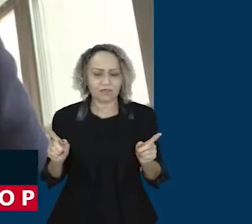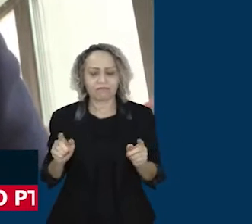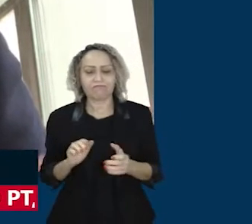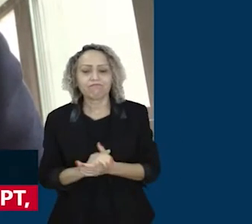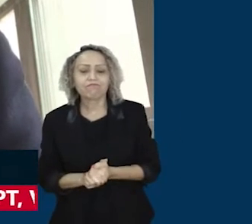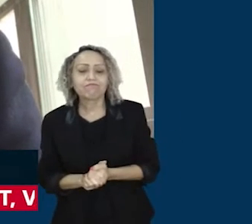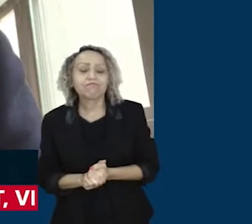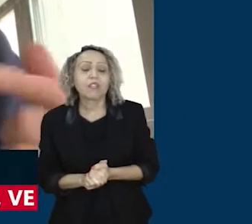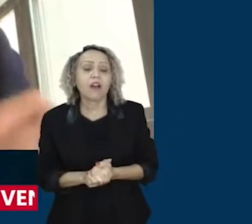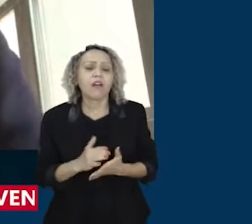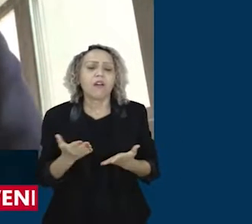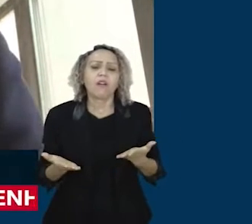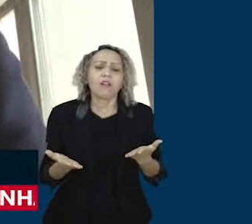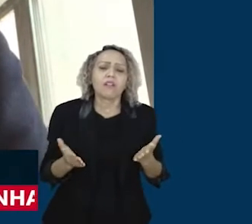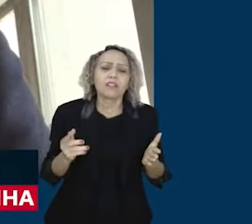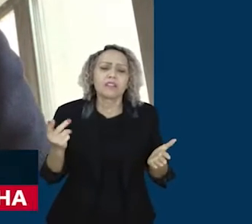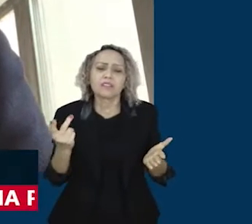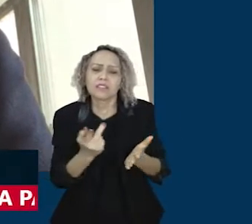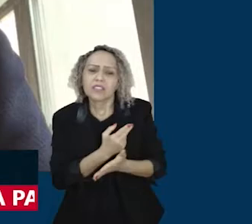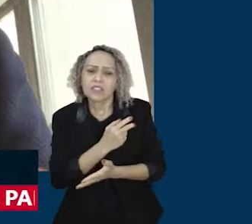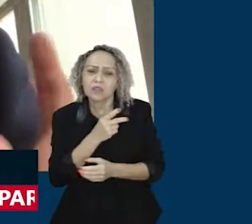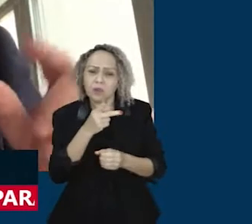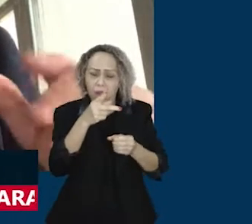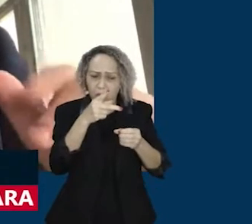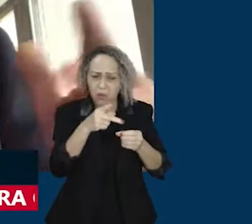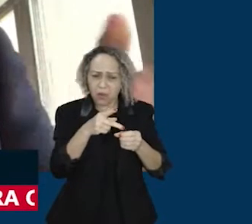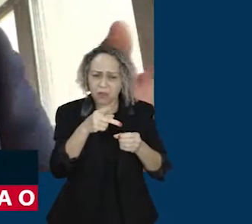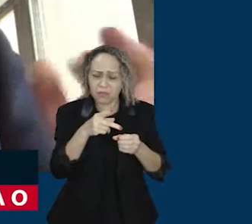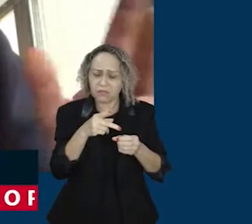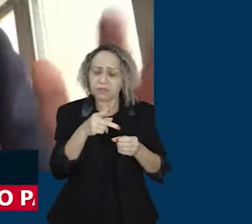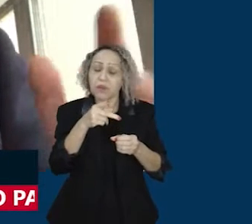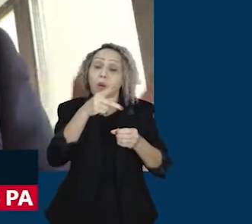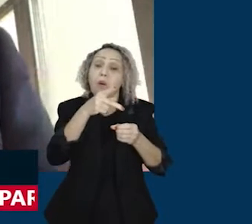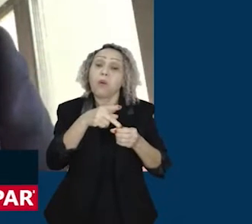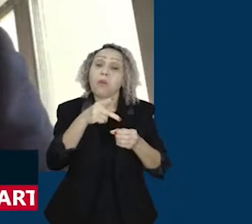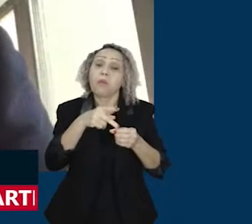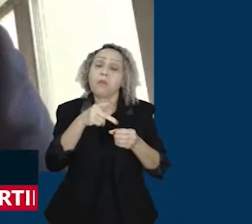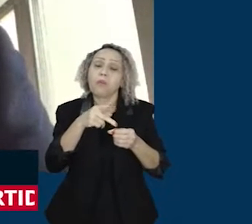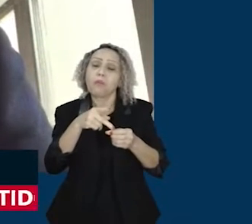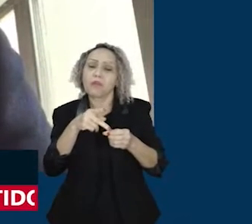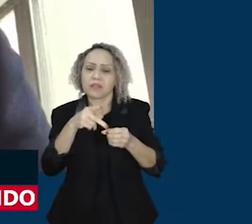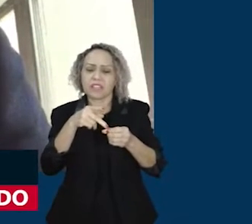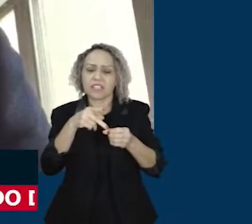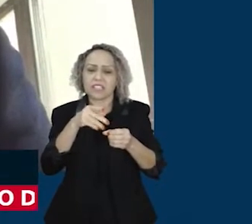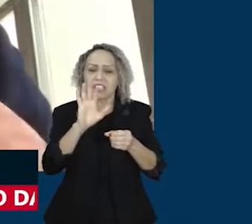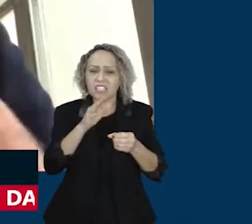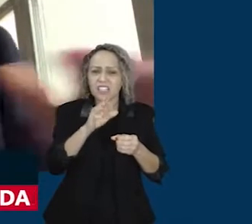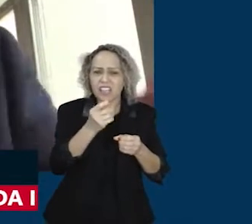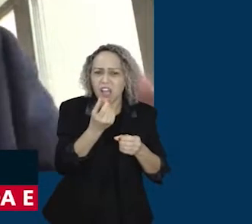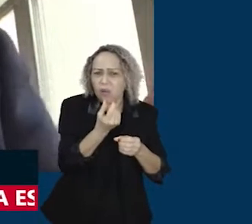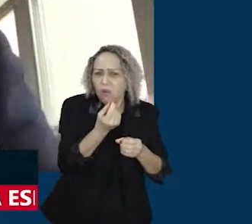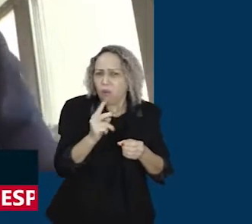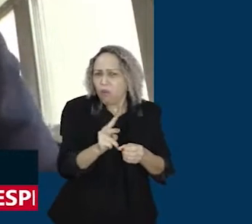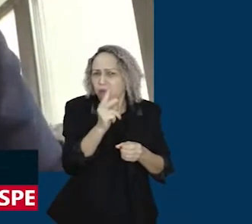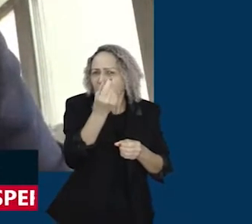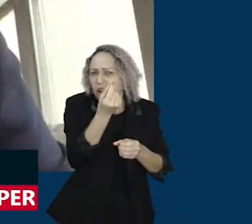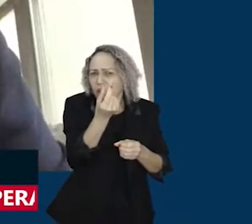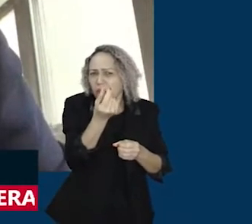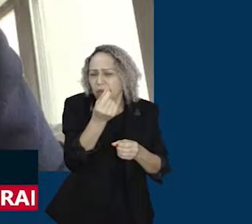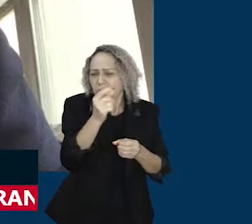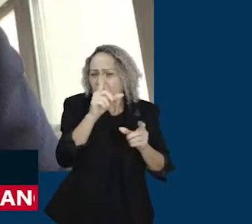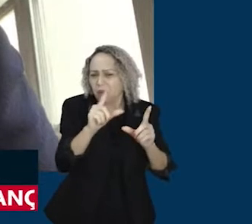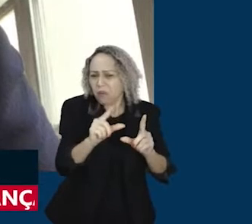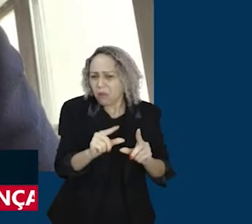primeiro aumento que a Petrobras der, que já está com preços defasados em relação à regra deles, que é a regra do PPI, acaba essa